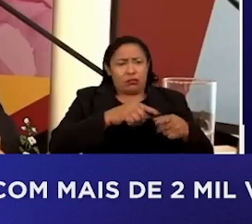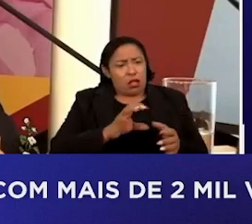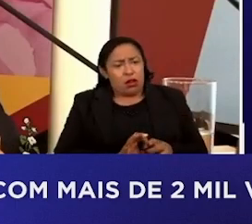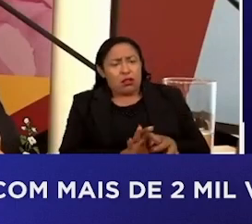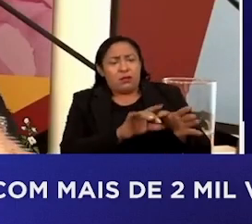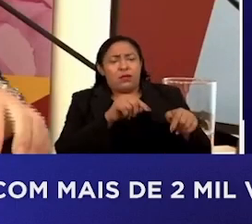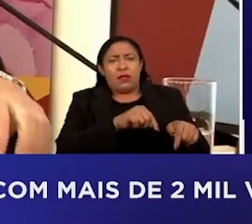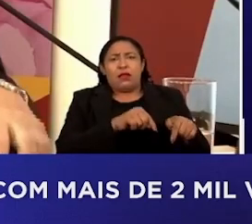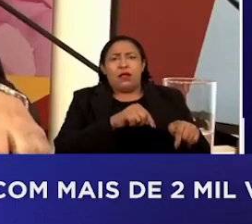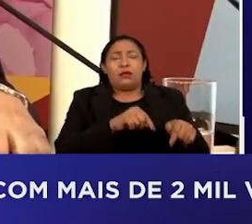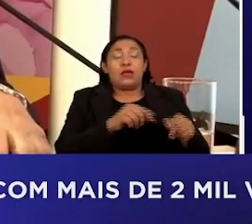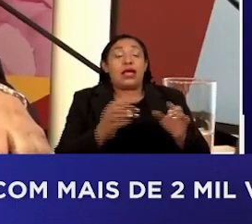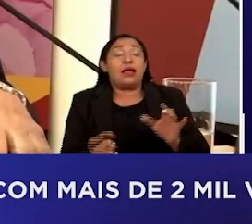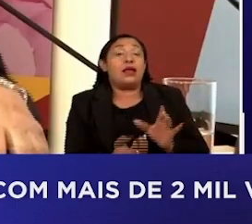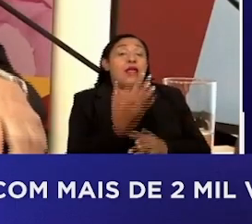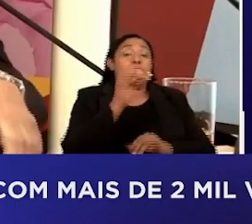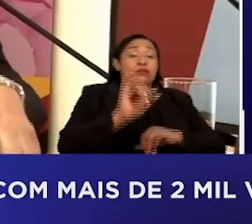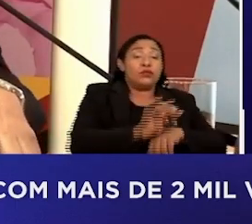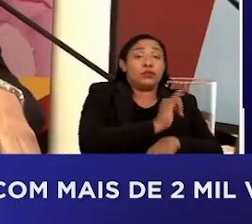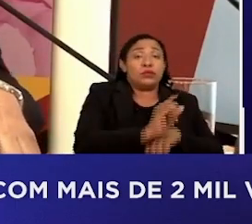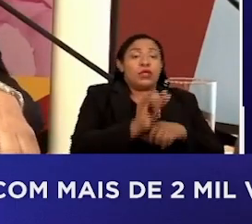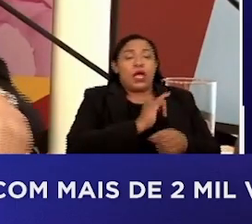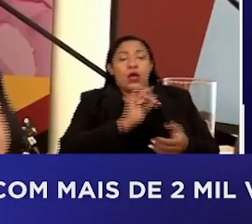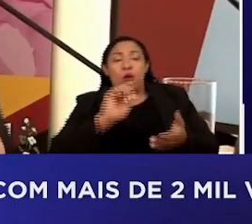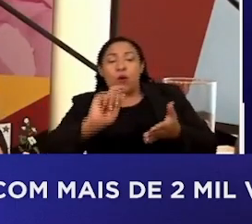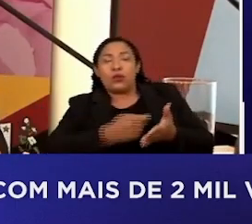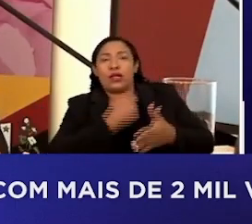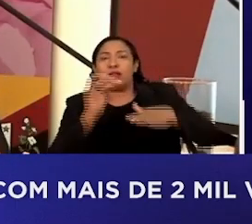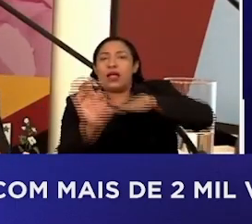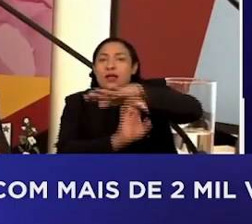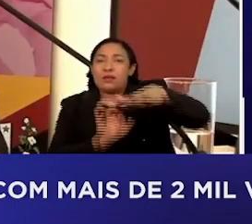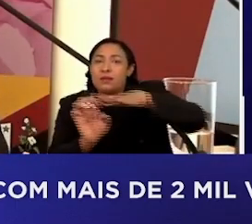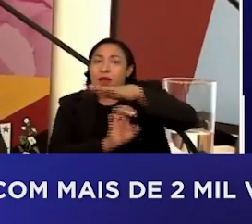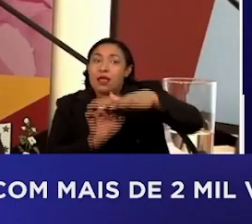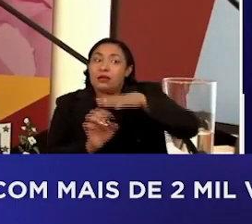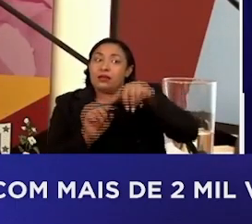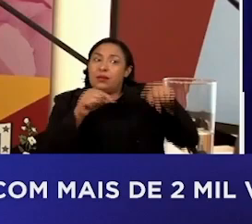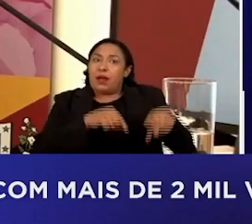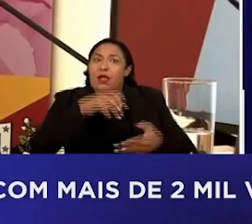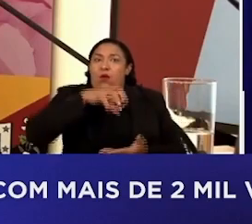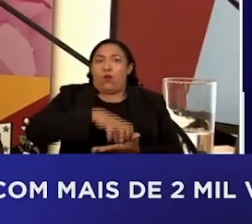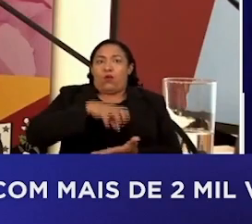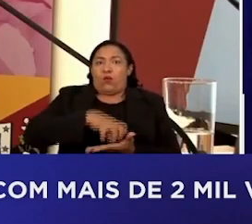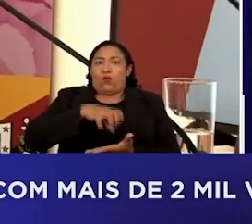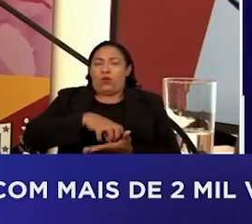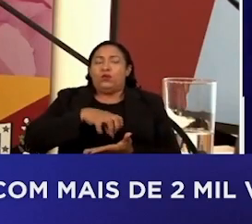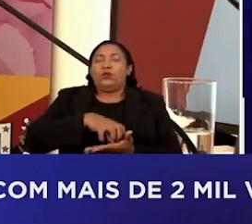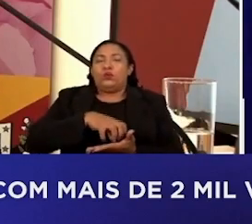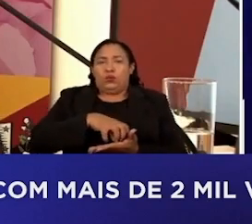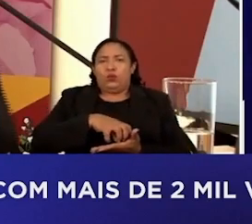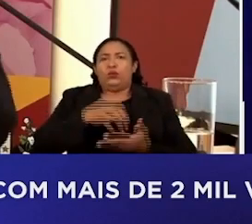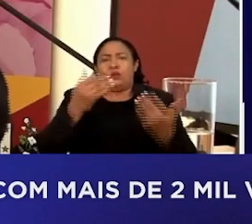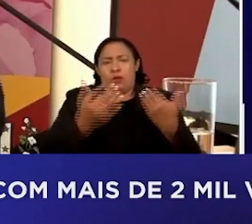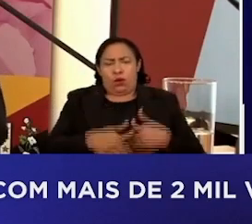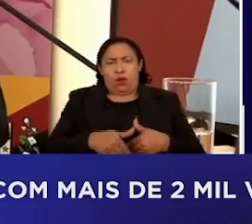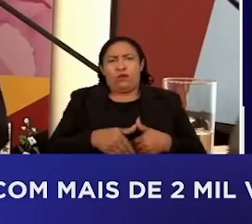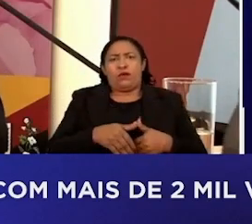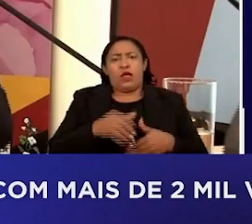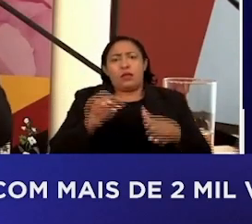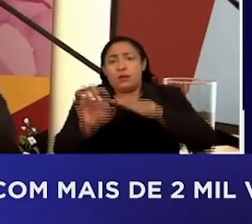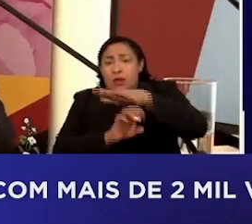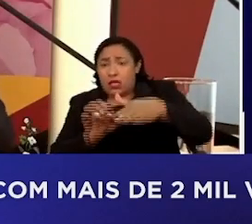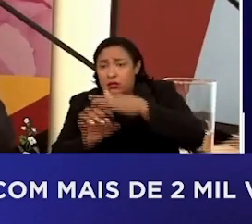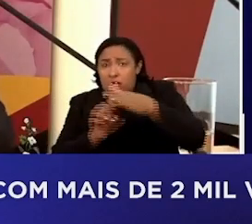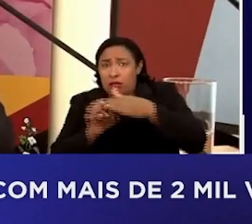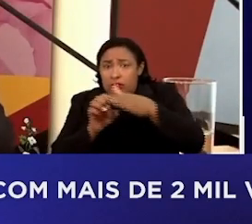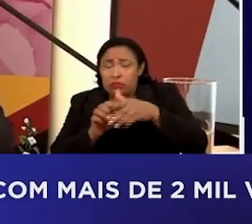autorizada a criar as comissões contratar empresa para realização desses concursos que logicamente a partir do